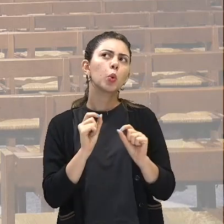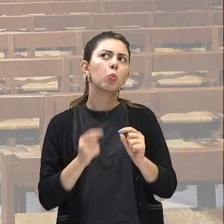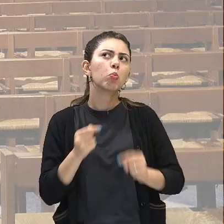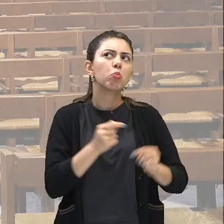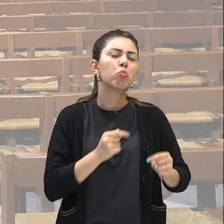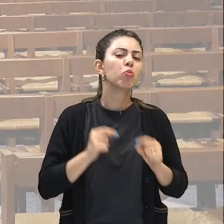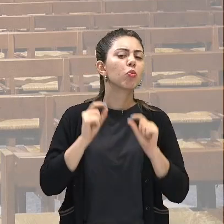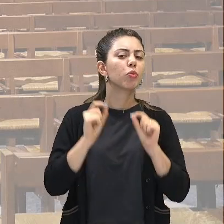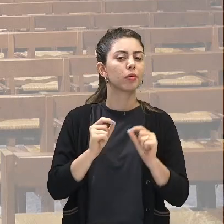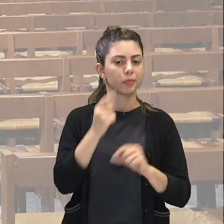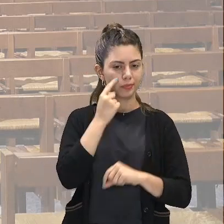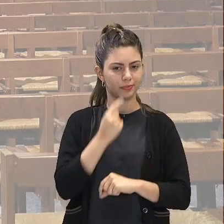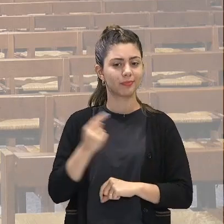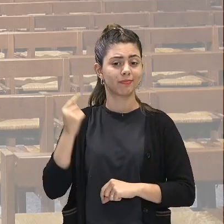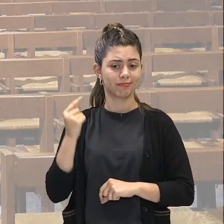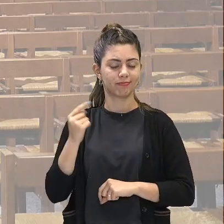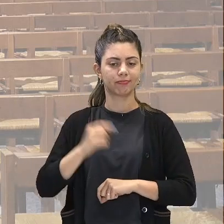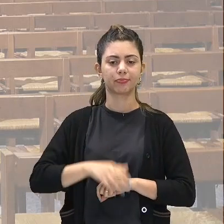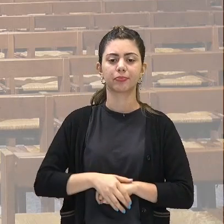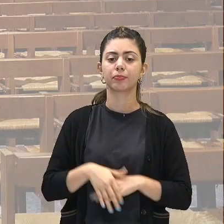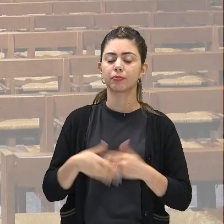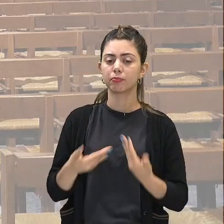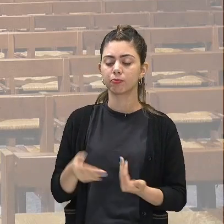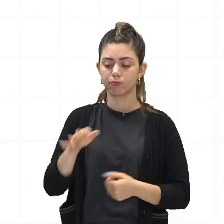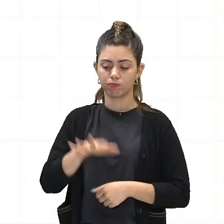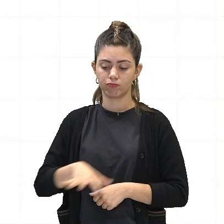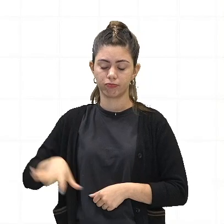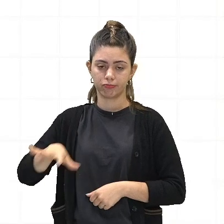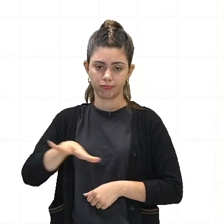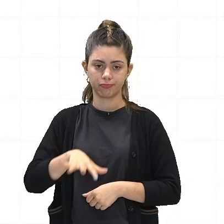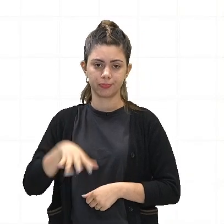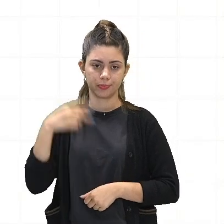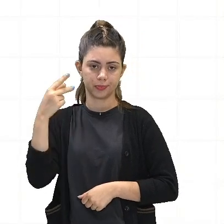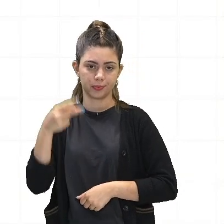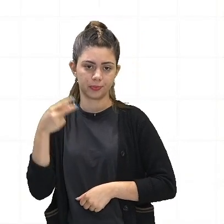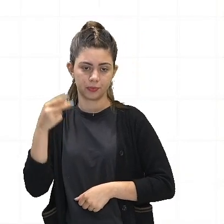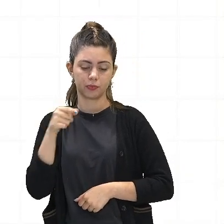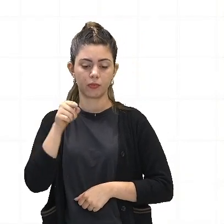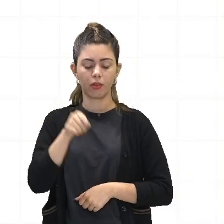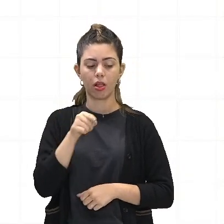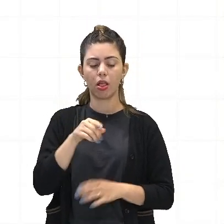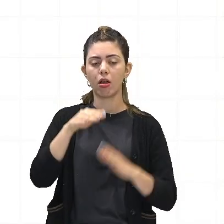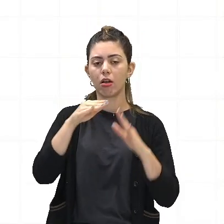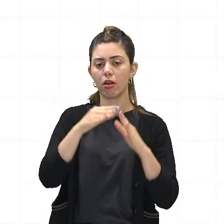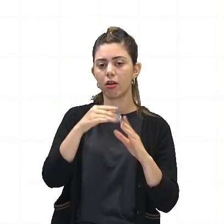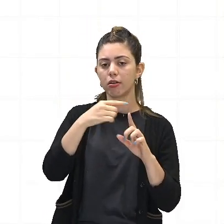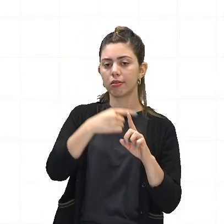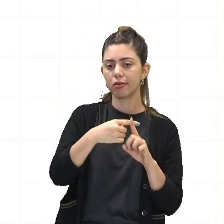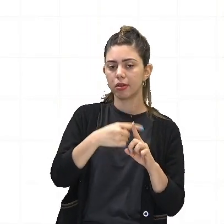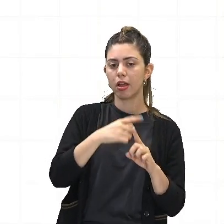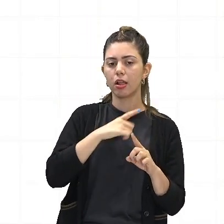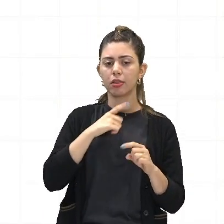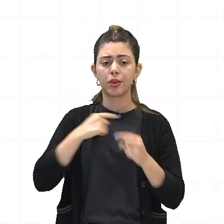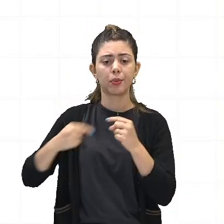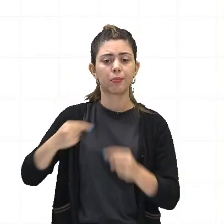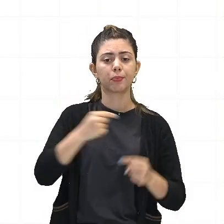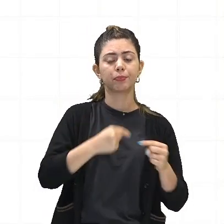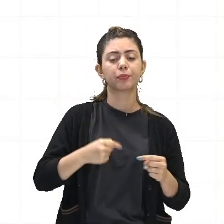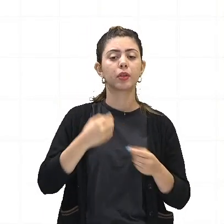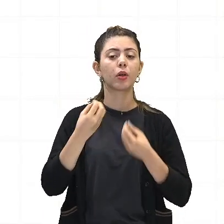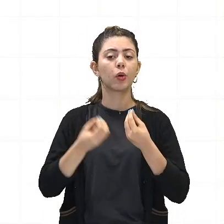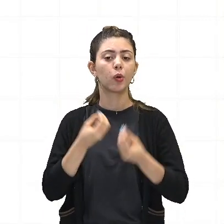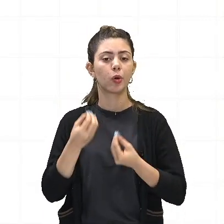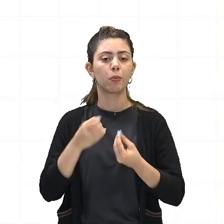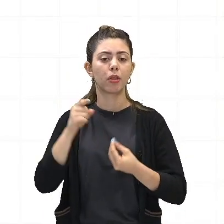as mudanças que ocorreram em diferentes esferas, como na política, na economia e no